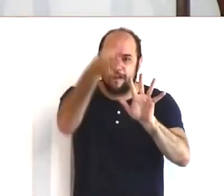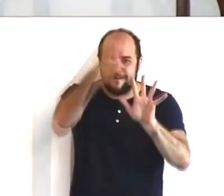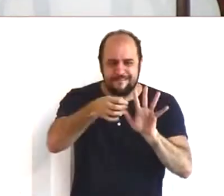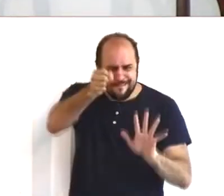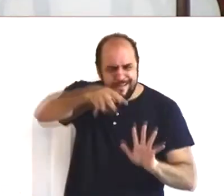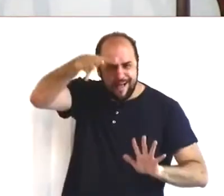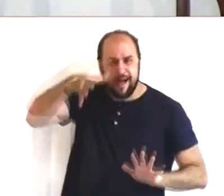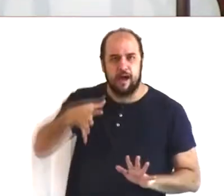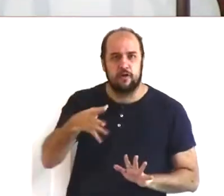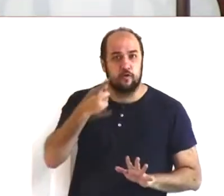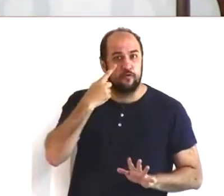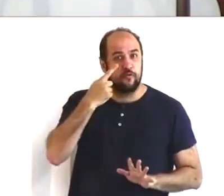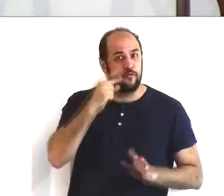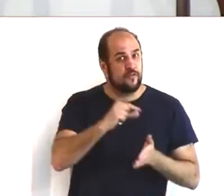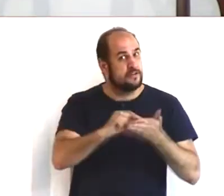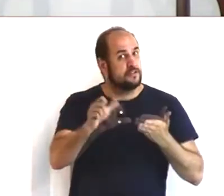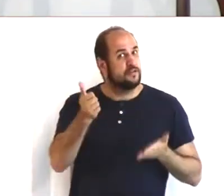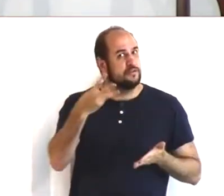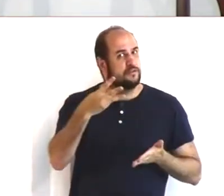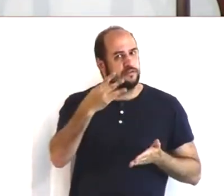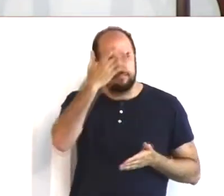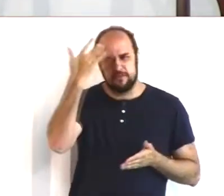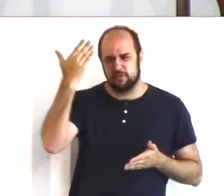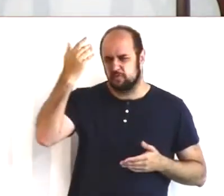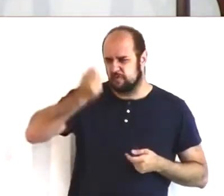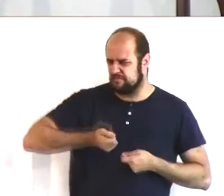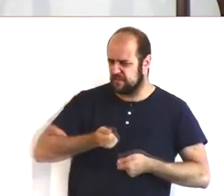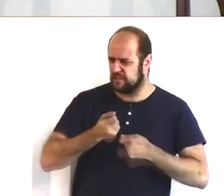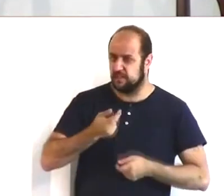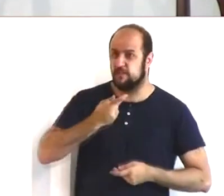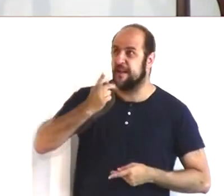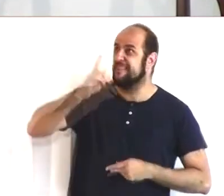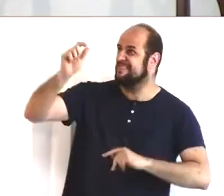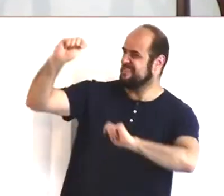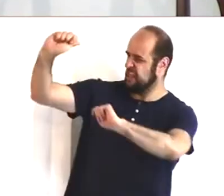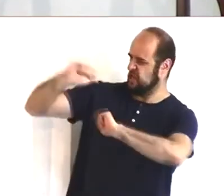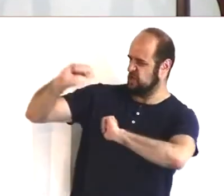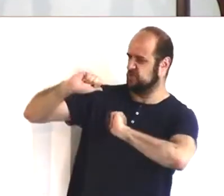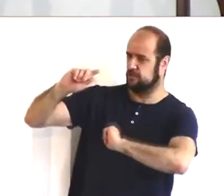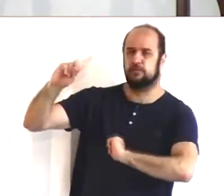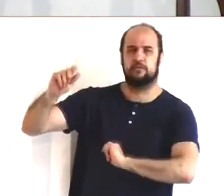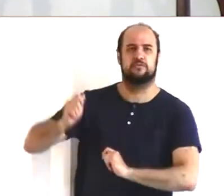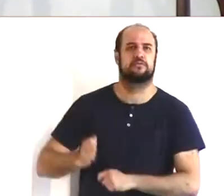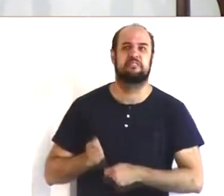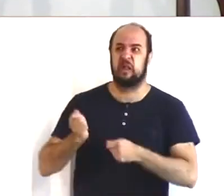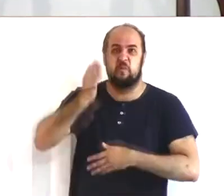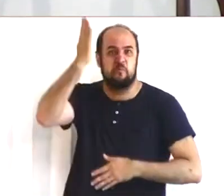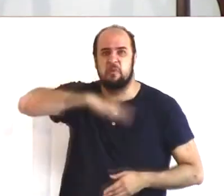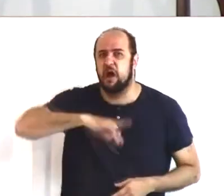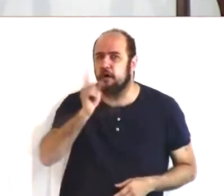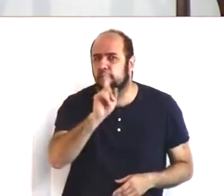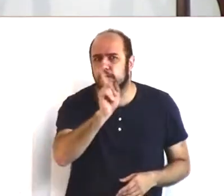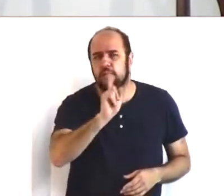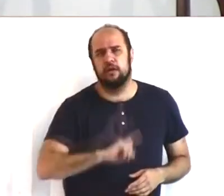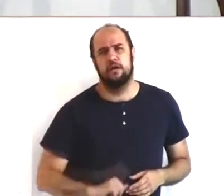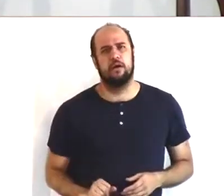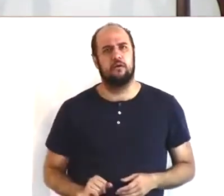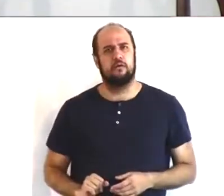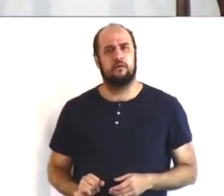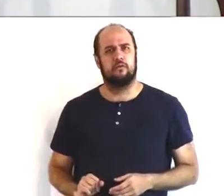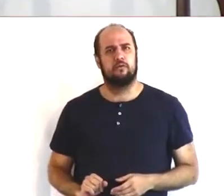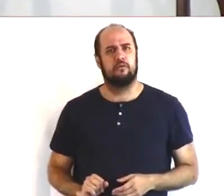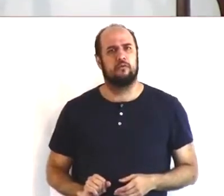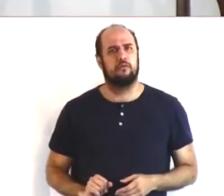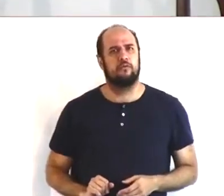versículo 13, ninguém ao ser tentado, diga sou tentado por Deus, porque Deus não pode ser tentado pelo mal, e Ele mesmo a ninguém